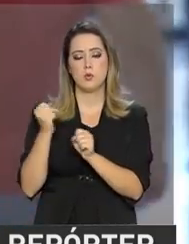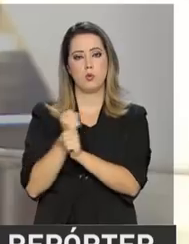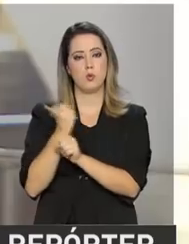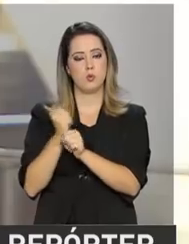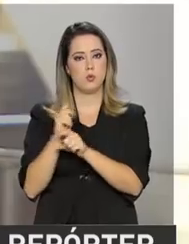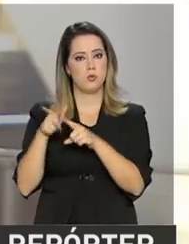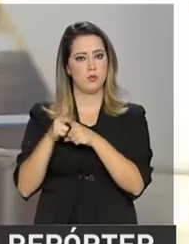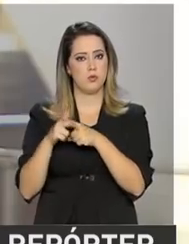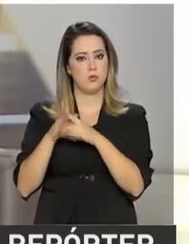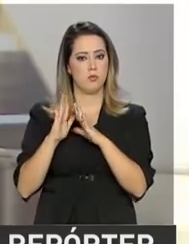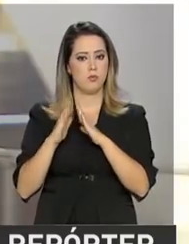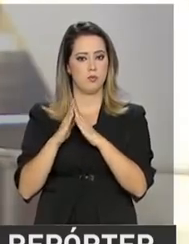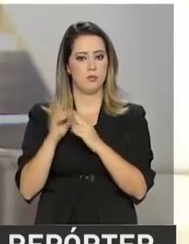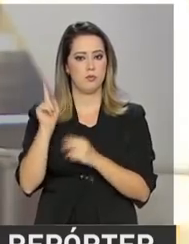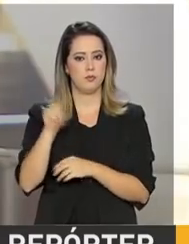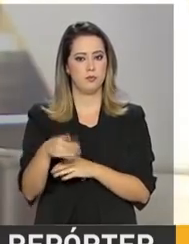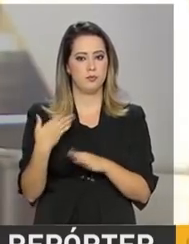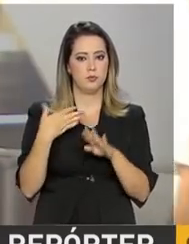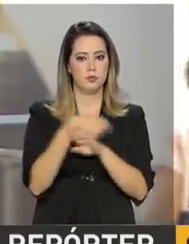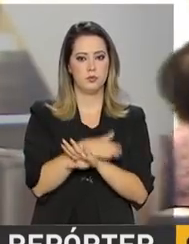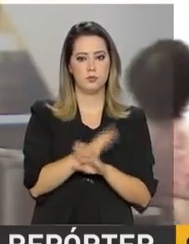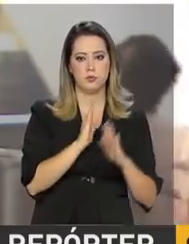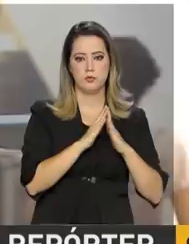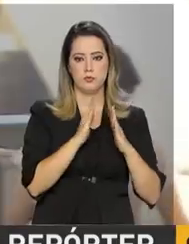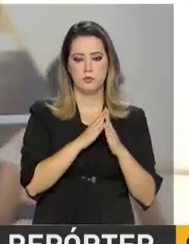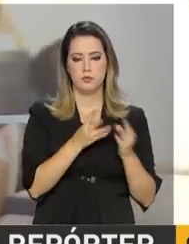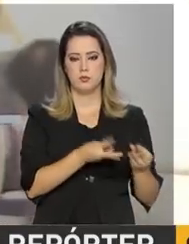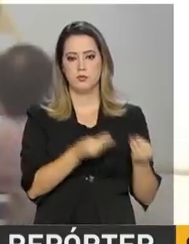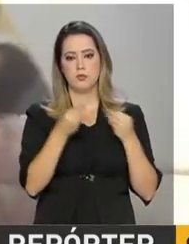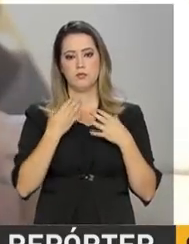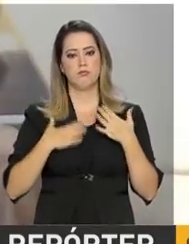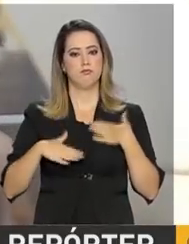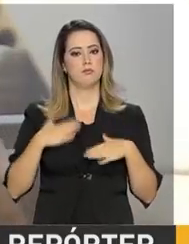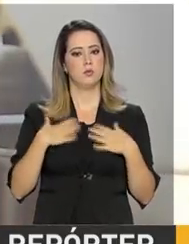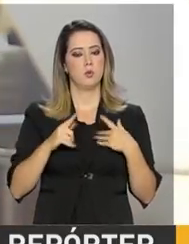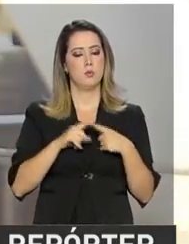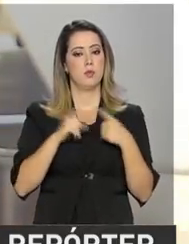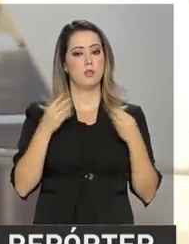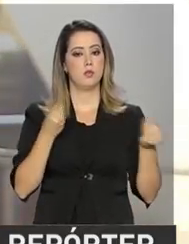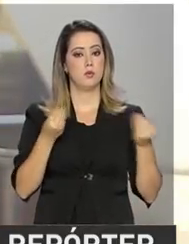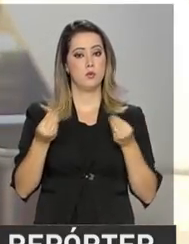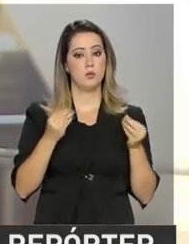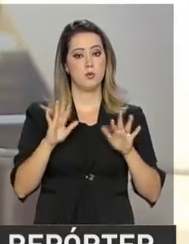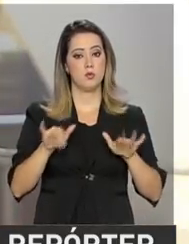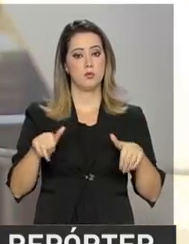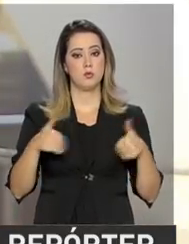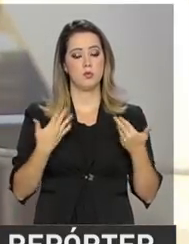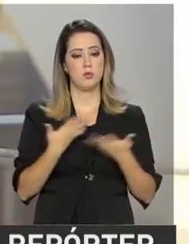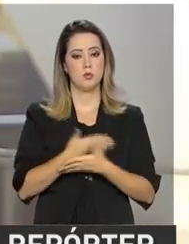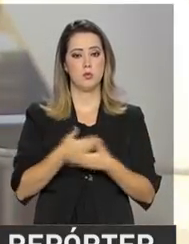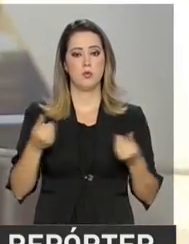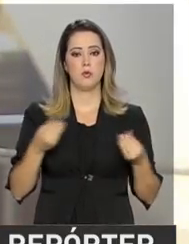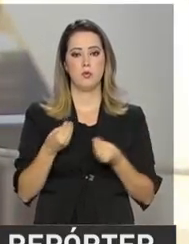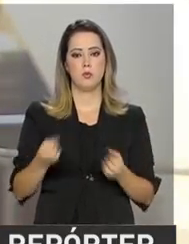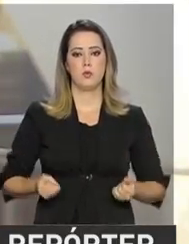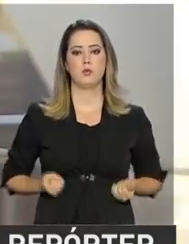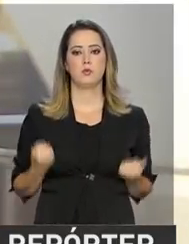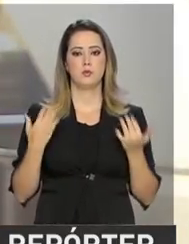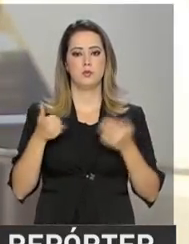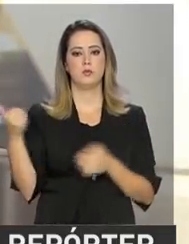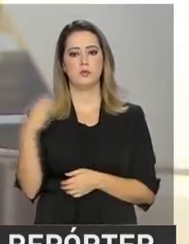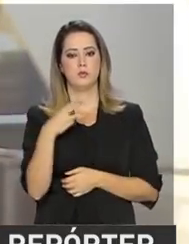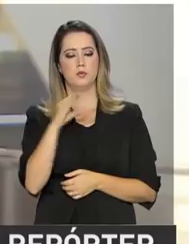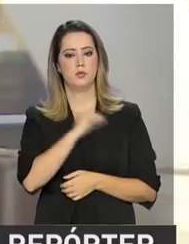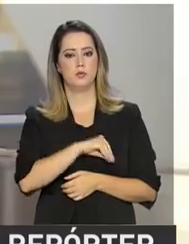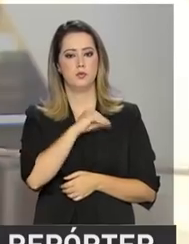casa é o dinheiro extra na conta traz um alívio mas afinal qual a melhor forma de gastar o 13º